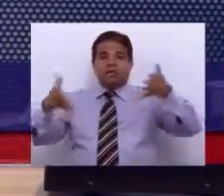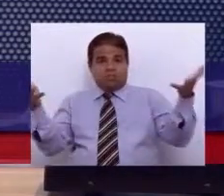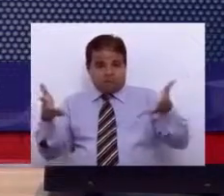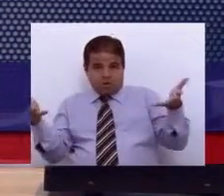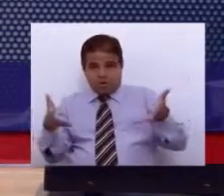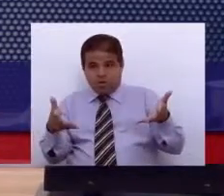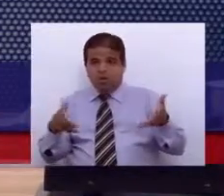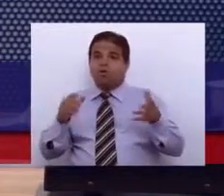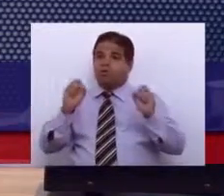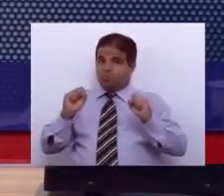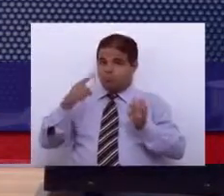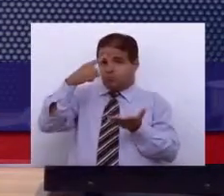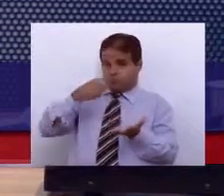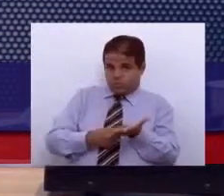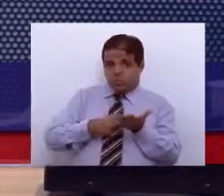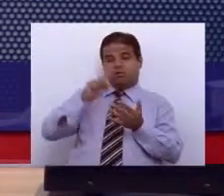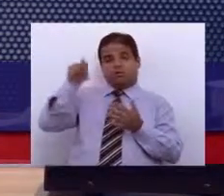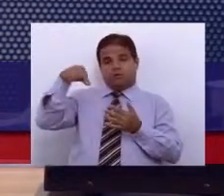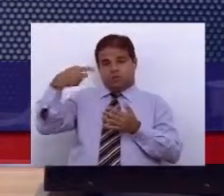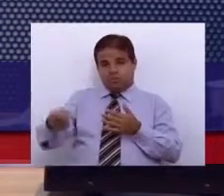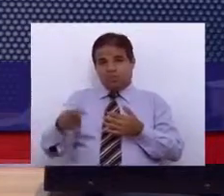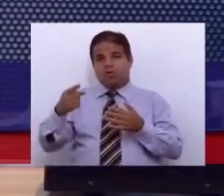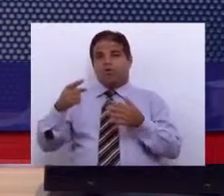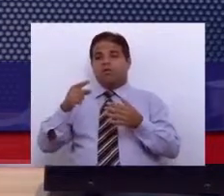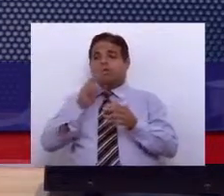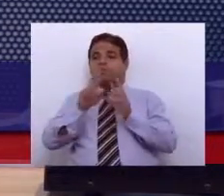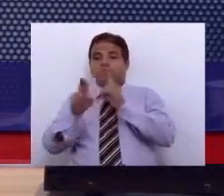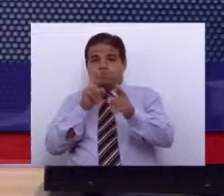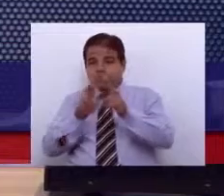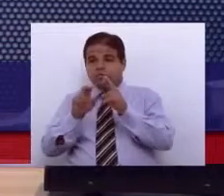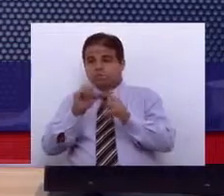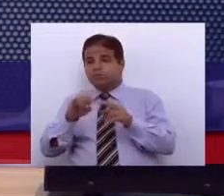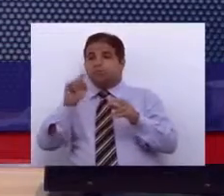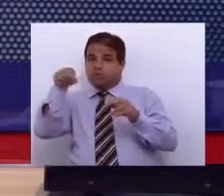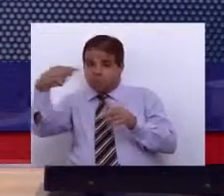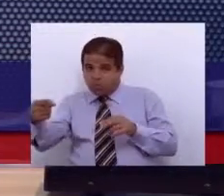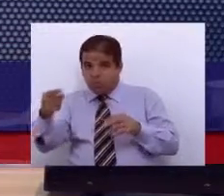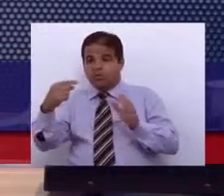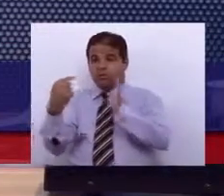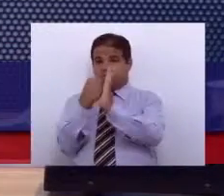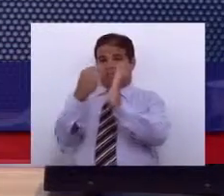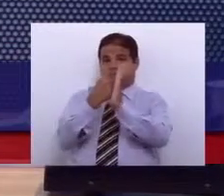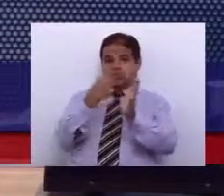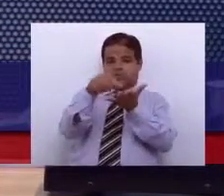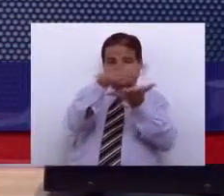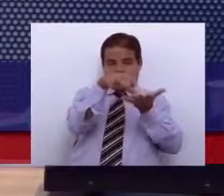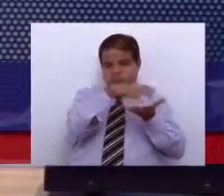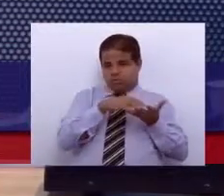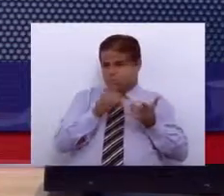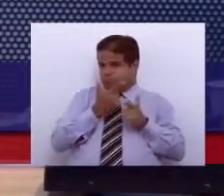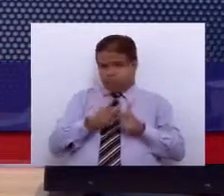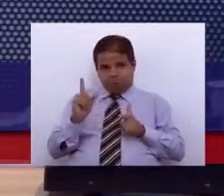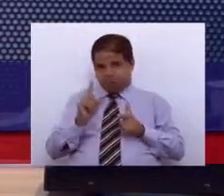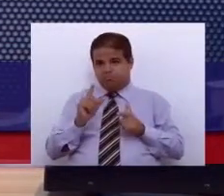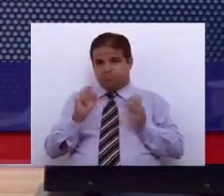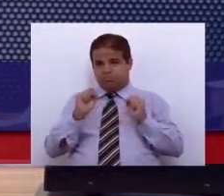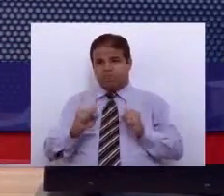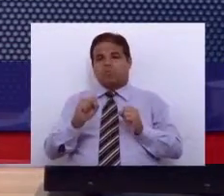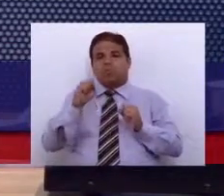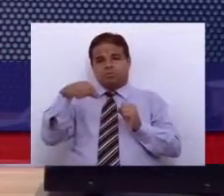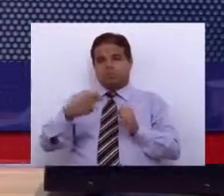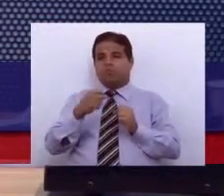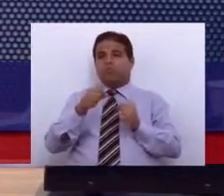e me comprometa a oferecer as respostas que forem necessárias depois questionando as aulas também tendo ambos podem nos